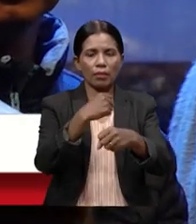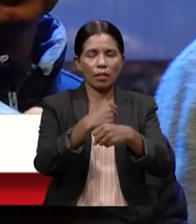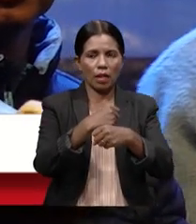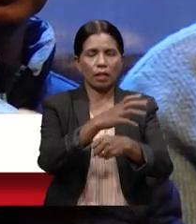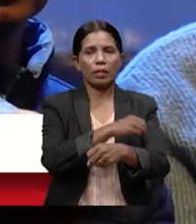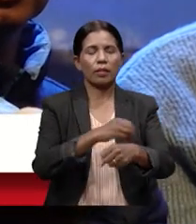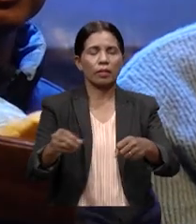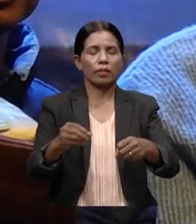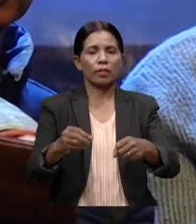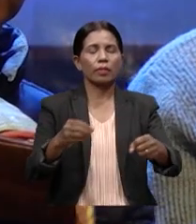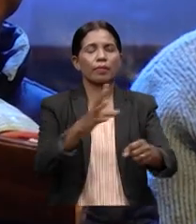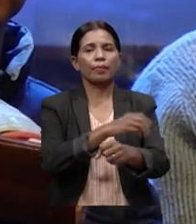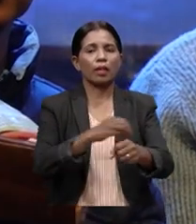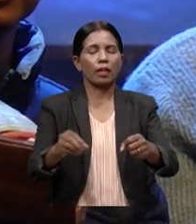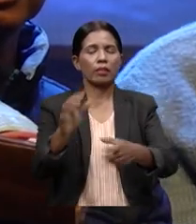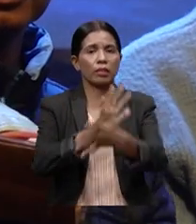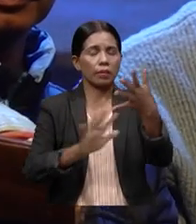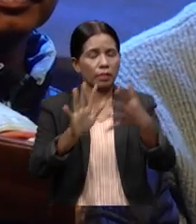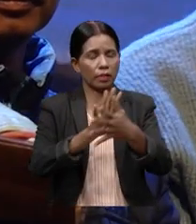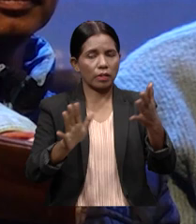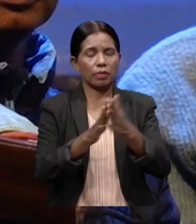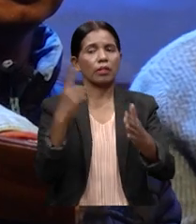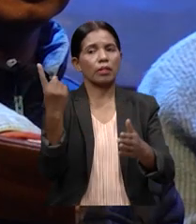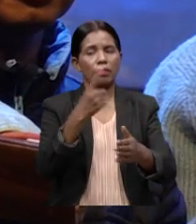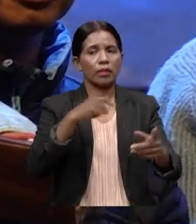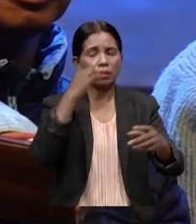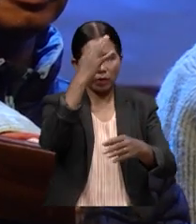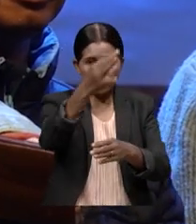né, sai festival da permanente ba hoje.